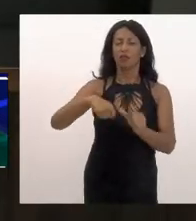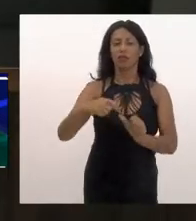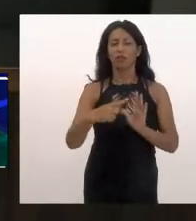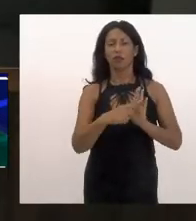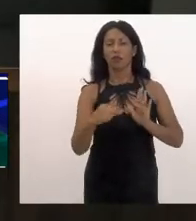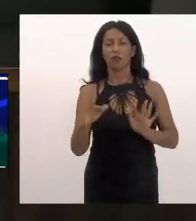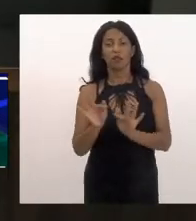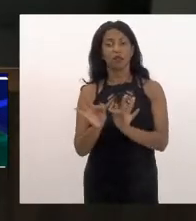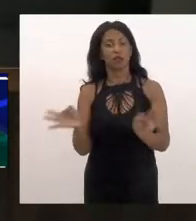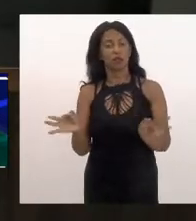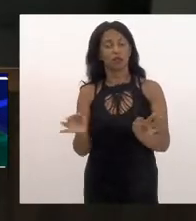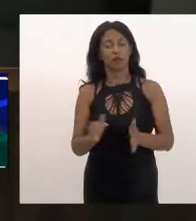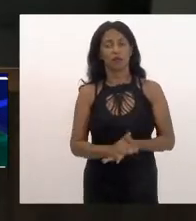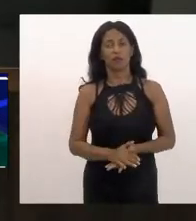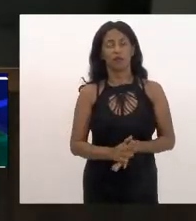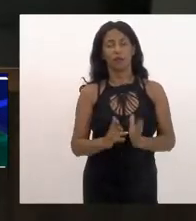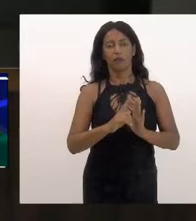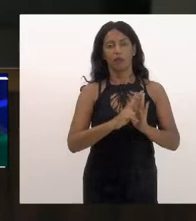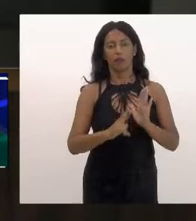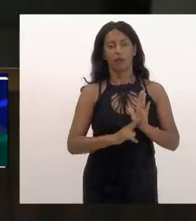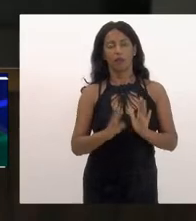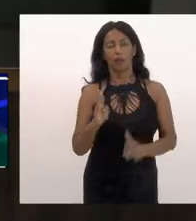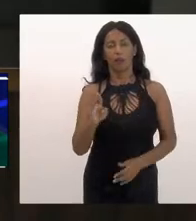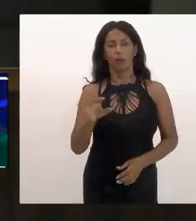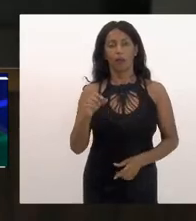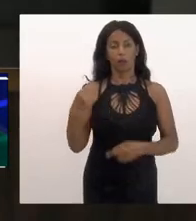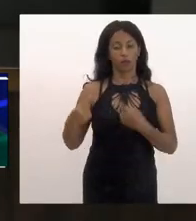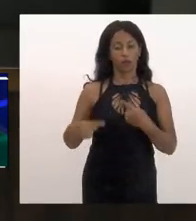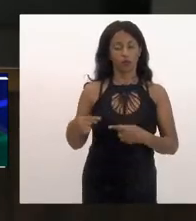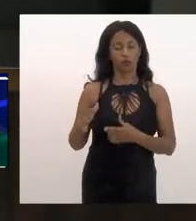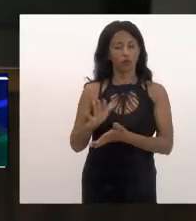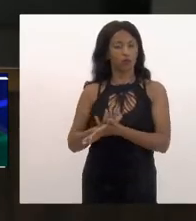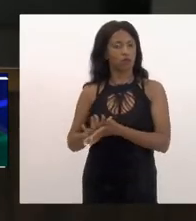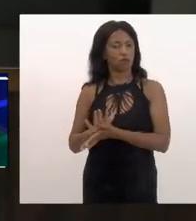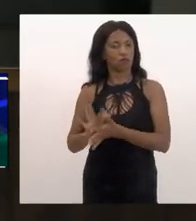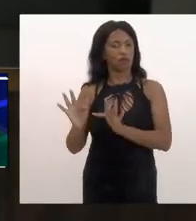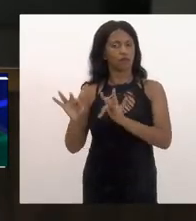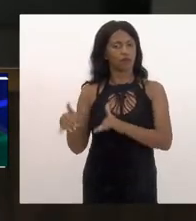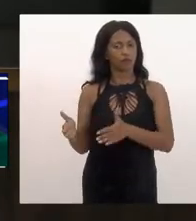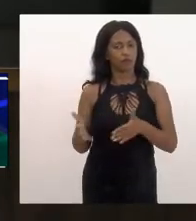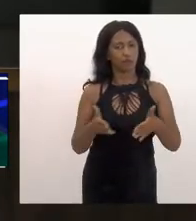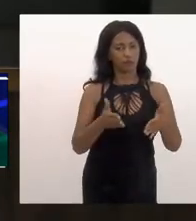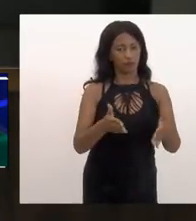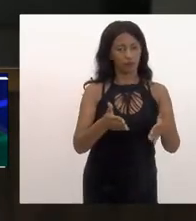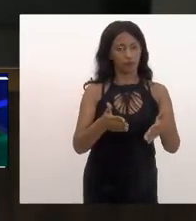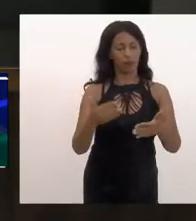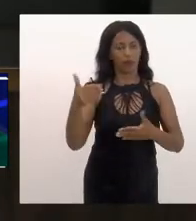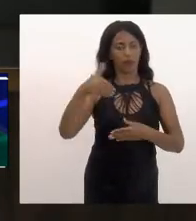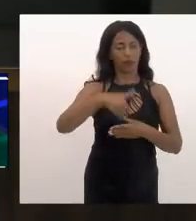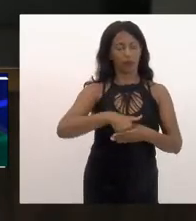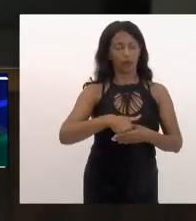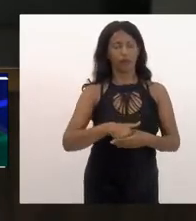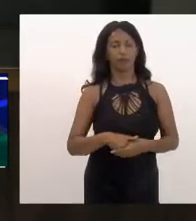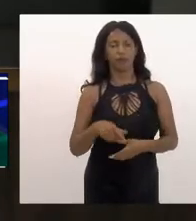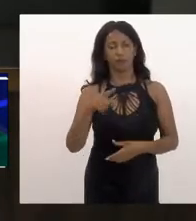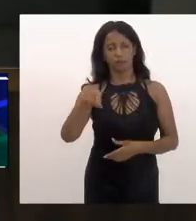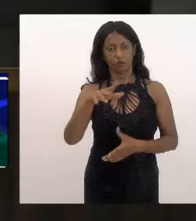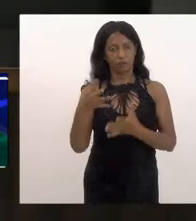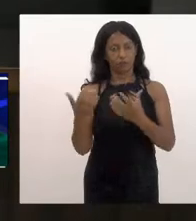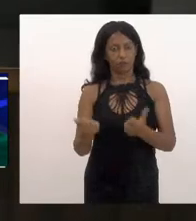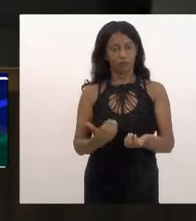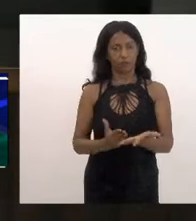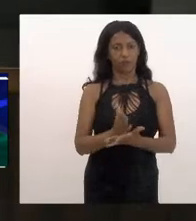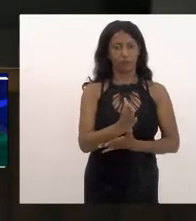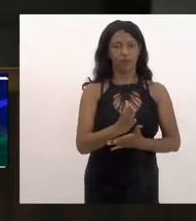indicação simples. Relator, deputado Bruno Dauário. Em discussão, não havendo quem queira discutir, encerra a discussão. Em votação, se os que aprovam, eles